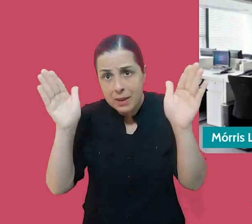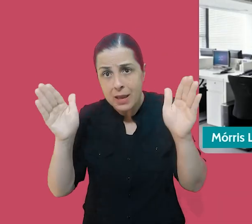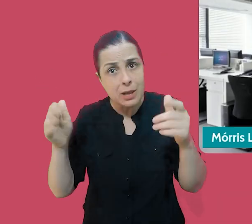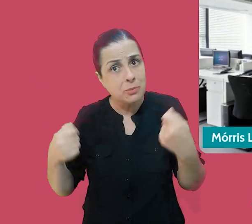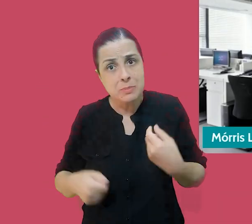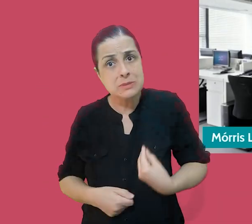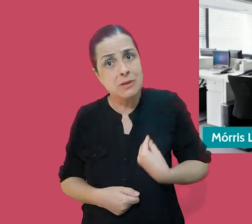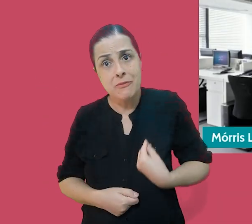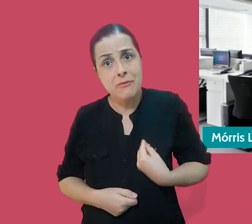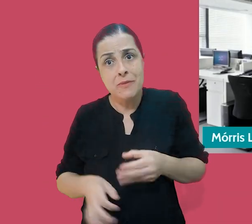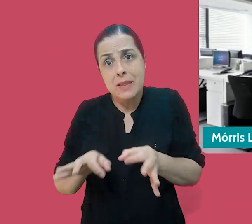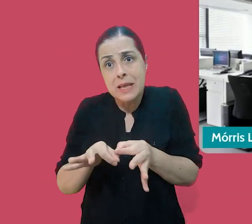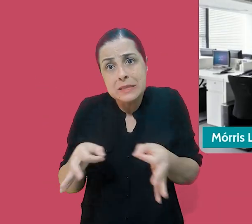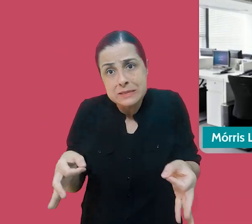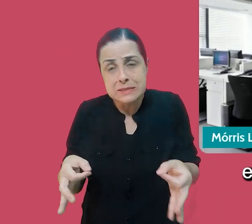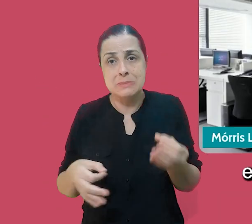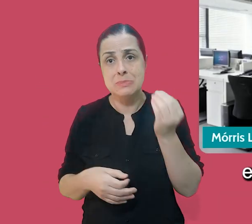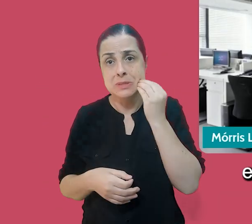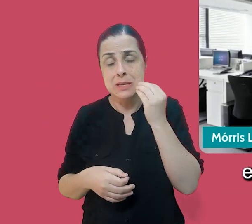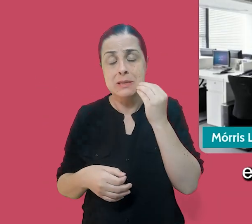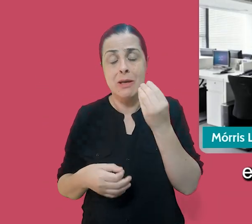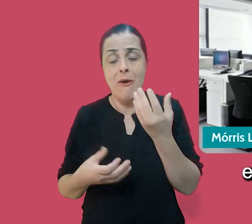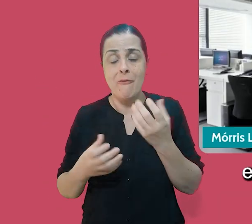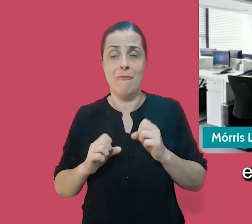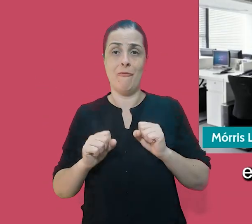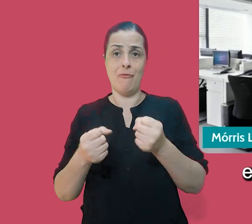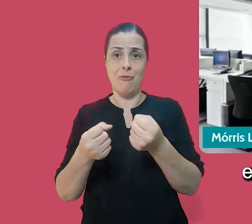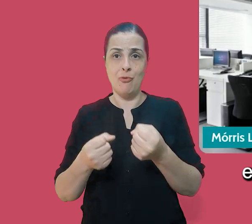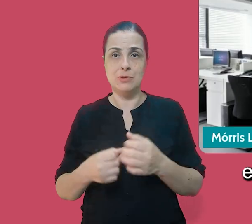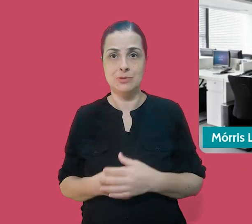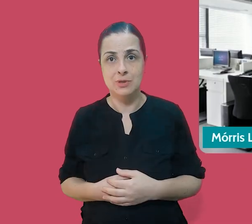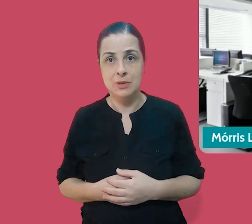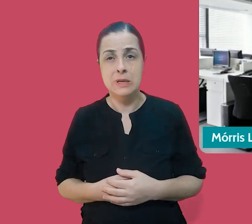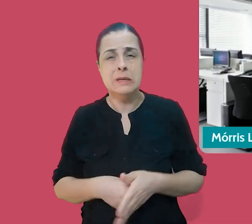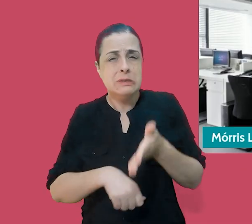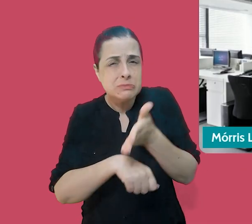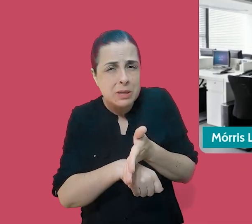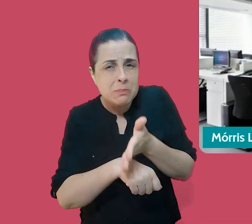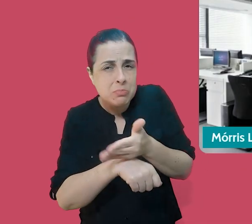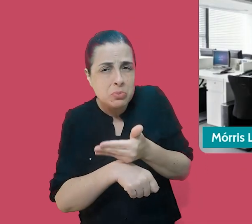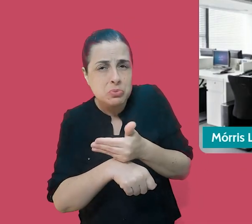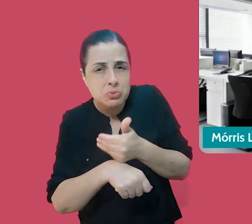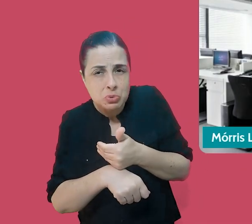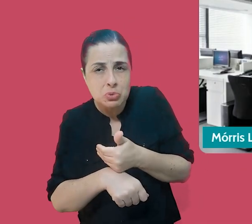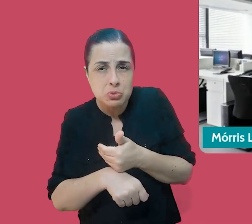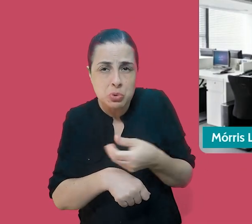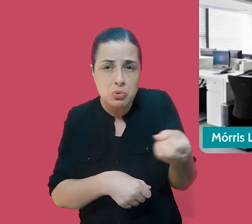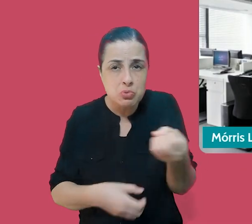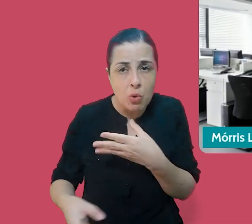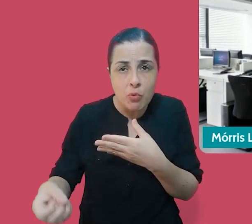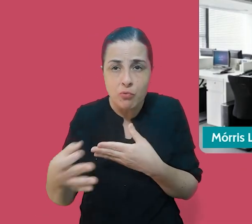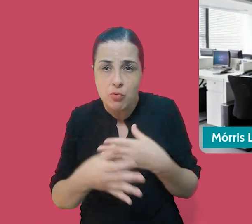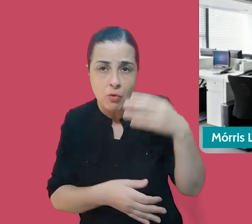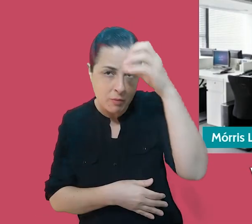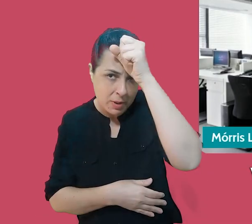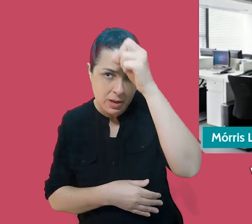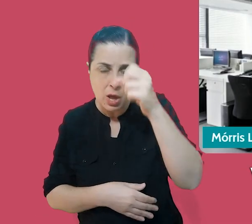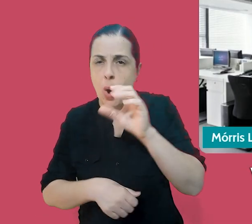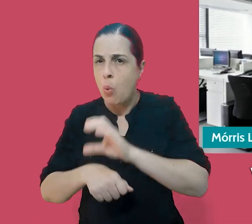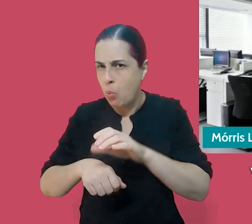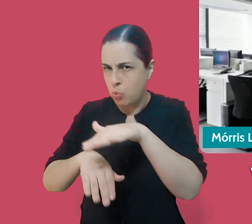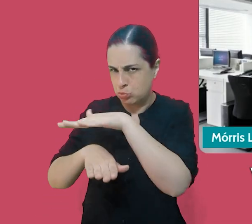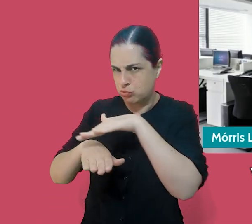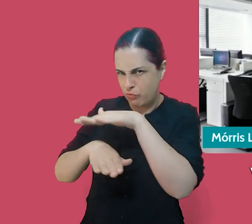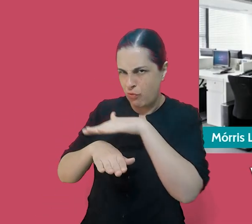A curiosidade de buscar esses novos aprendizados o tempo todo, não precisa ser só aprendizado formal, voltar